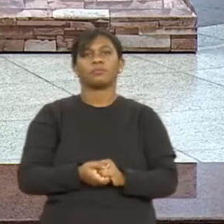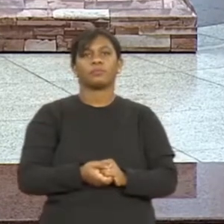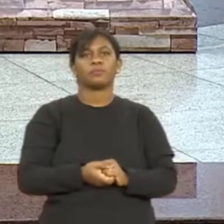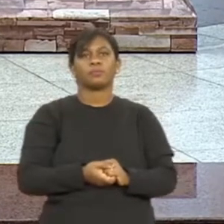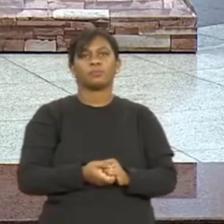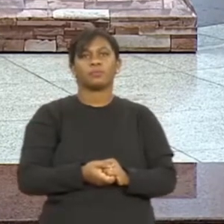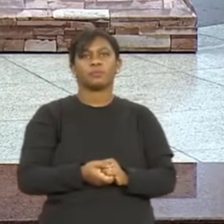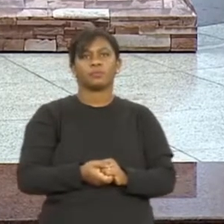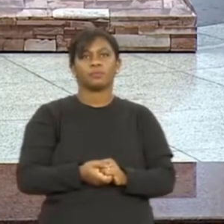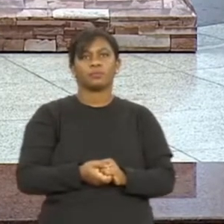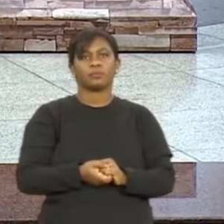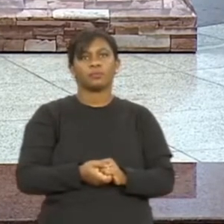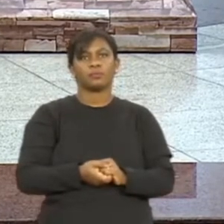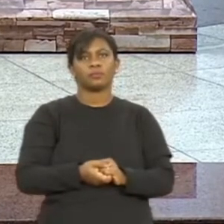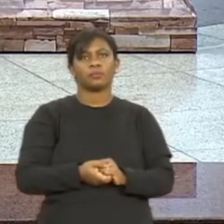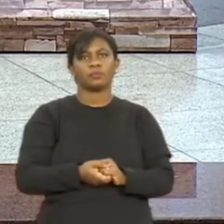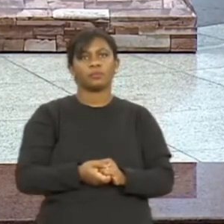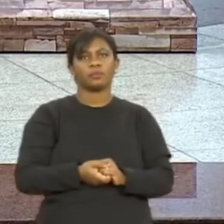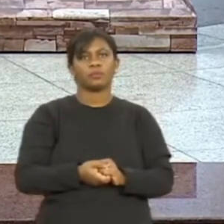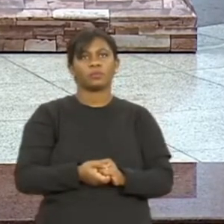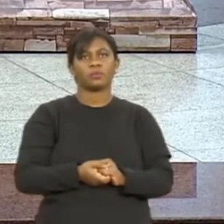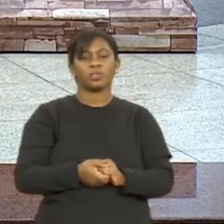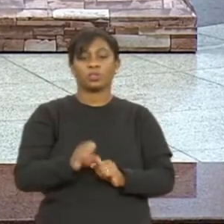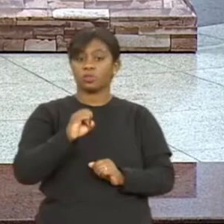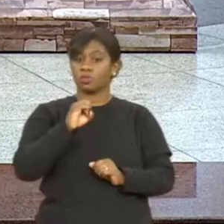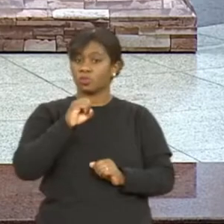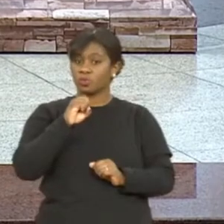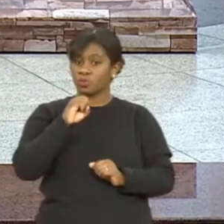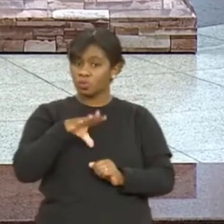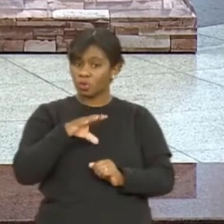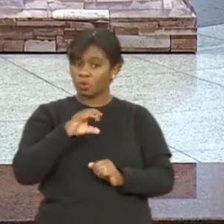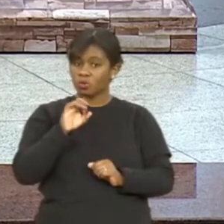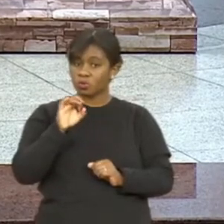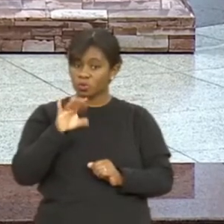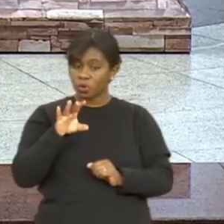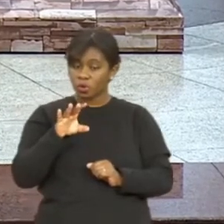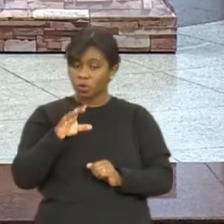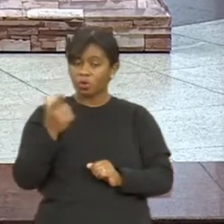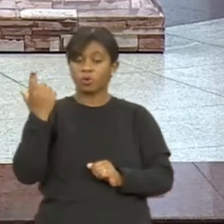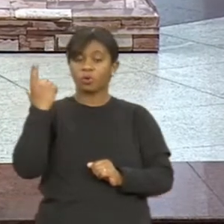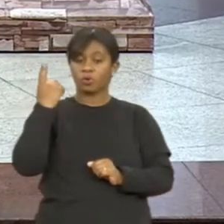Só se esvazia de si a pessoa que